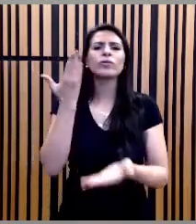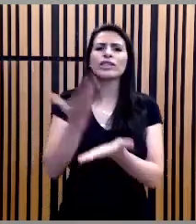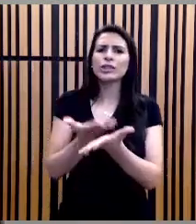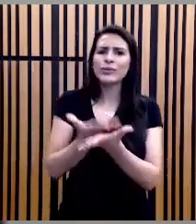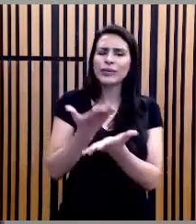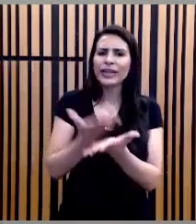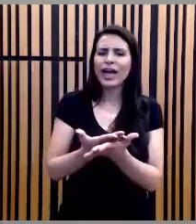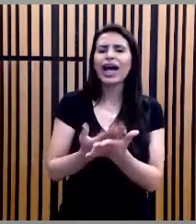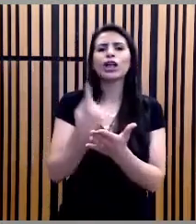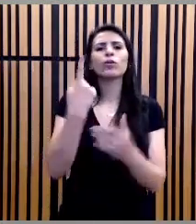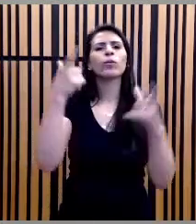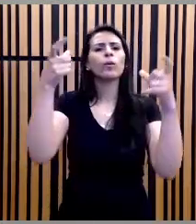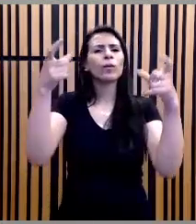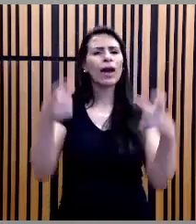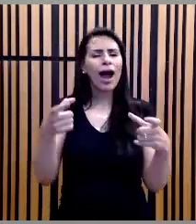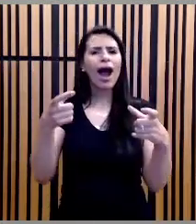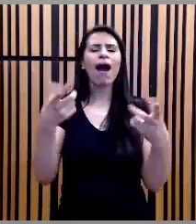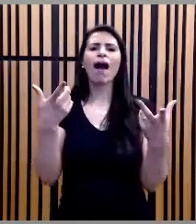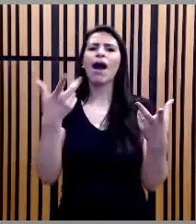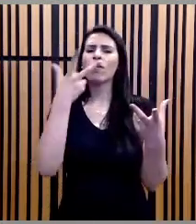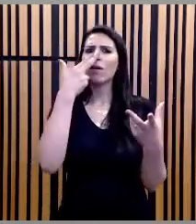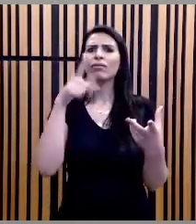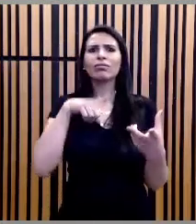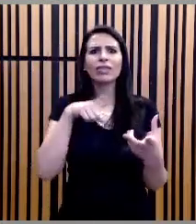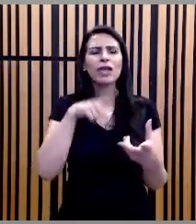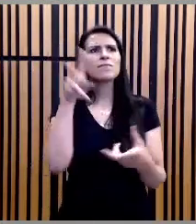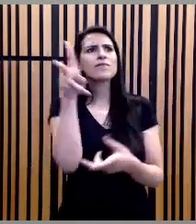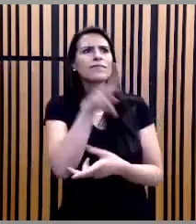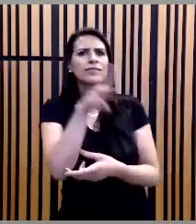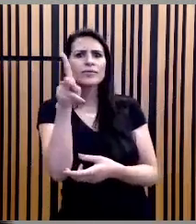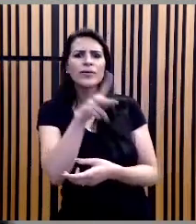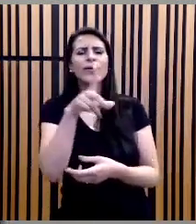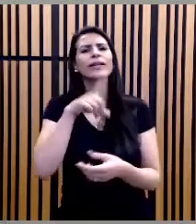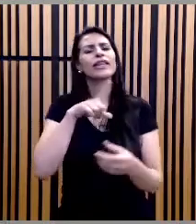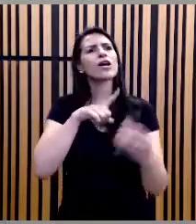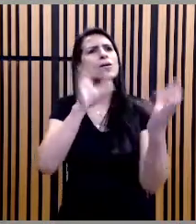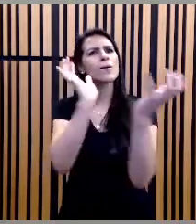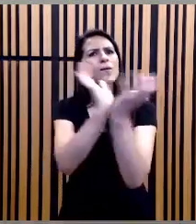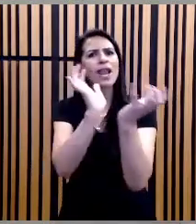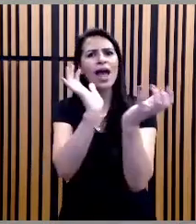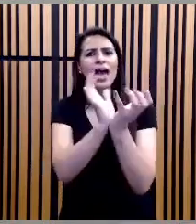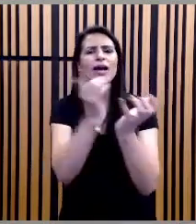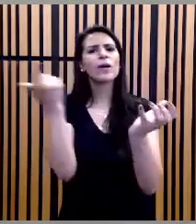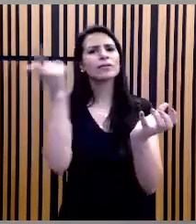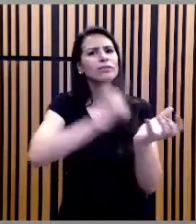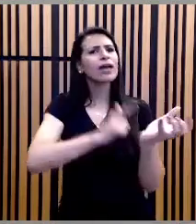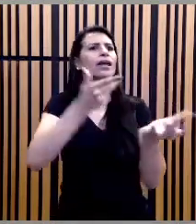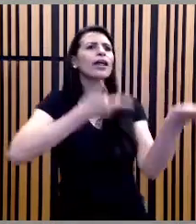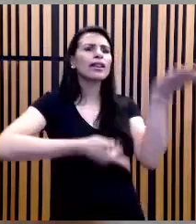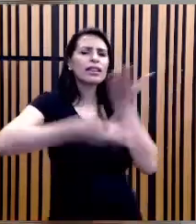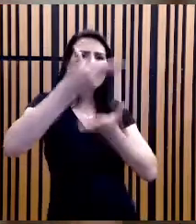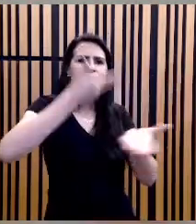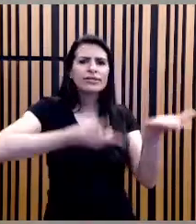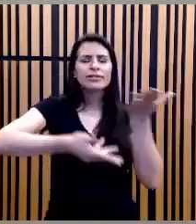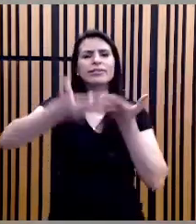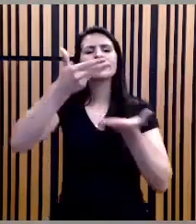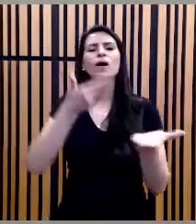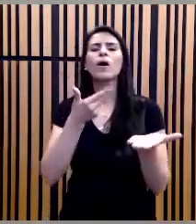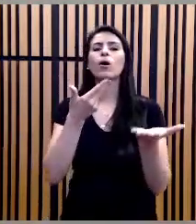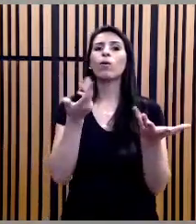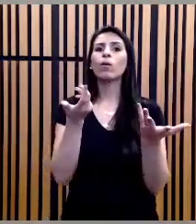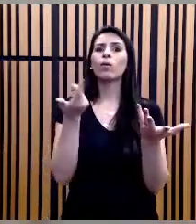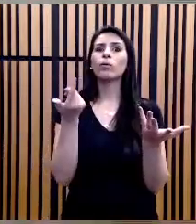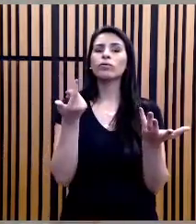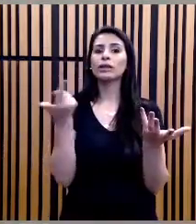aí tem a oportunidade de ter professores, de ter colegas que a gente consegue fazer essa interação, essa troca, chegar lá na